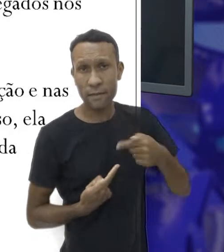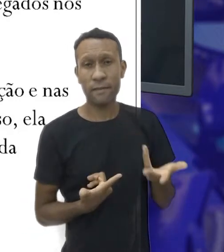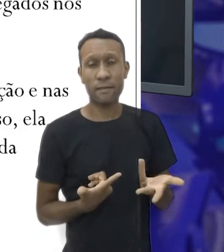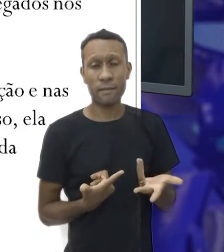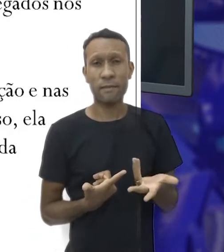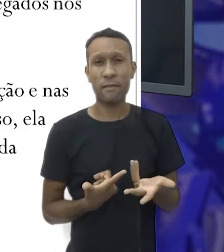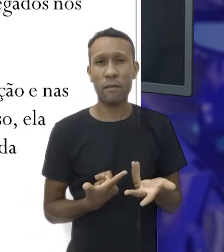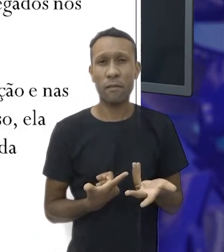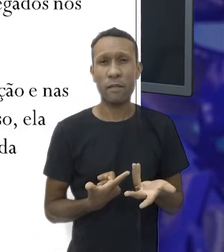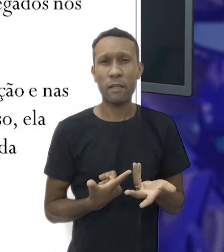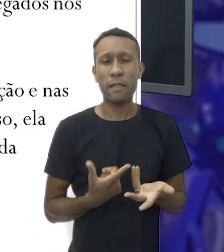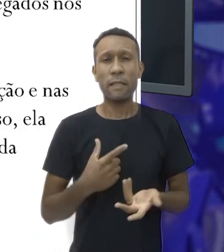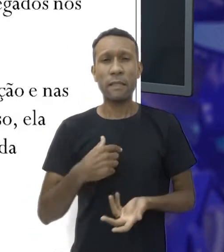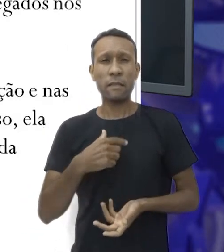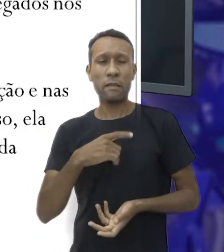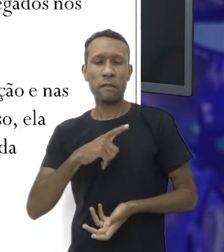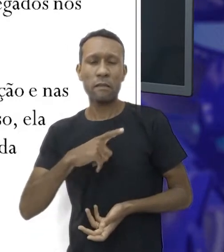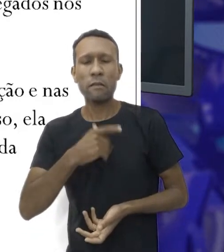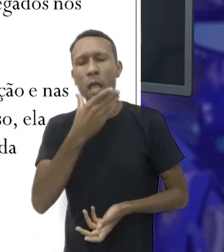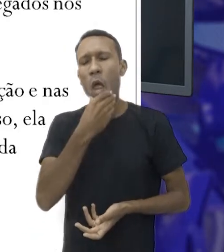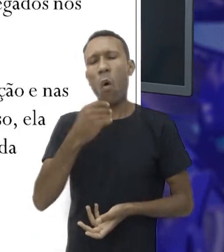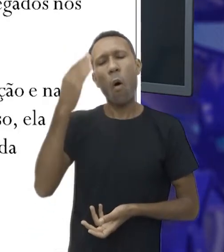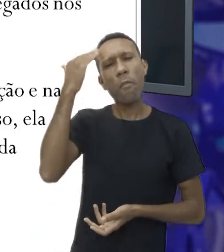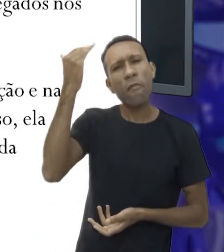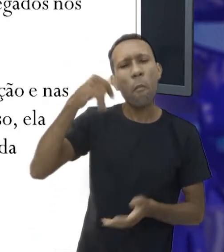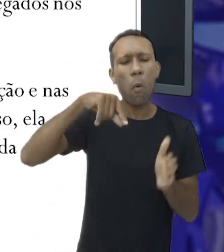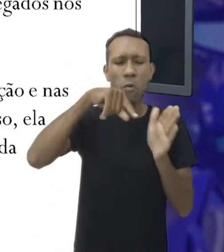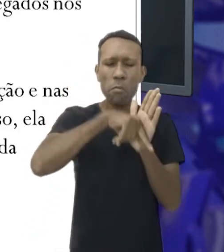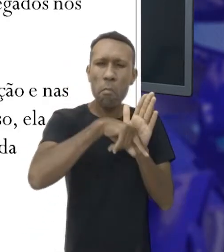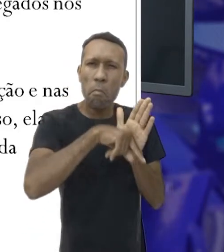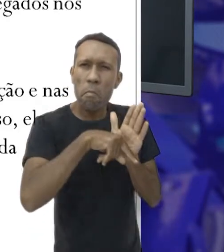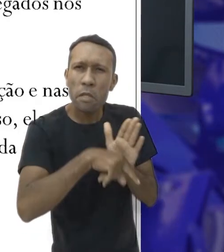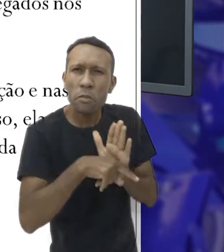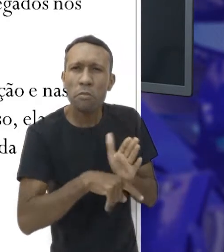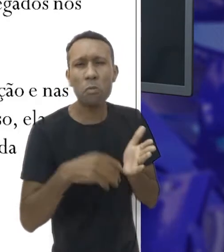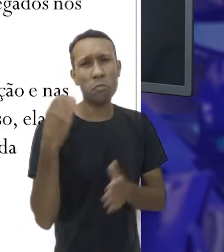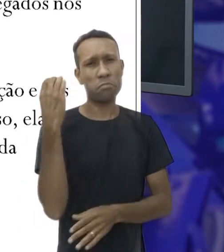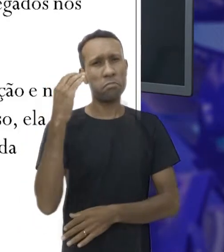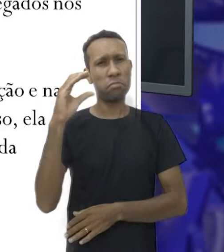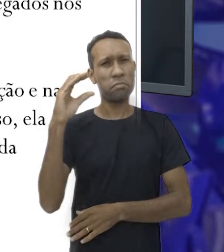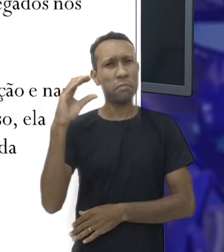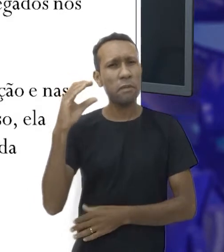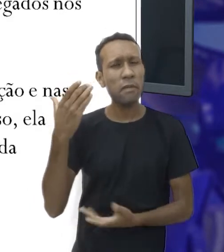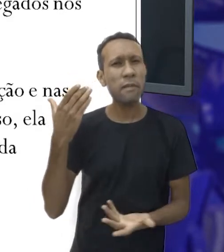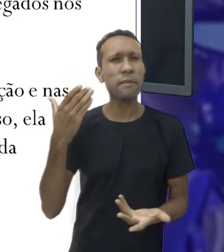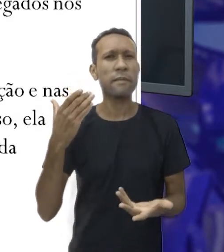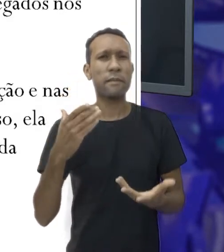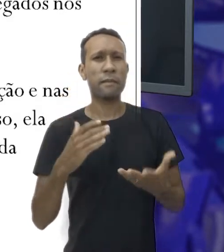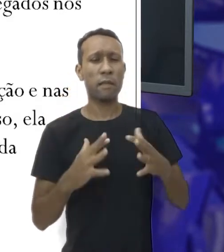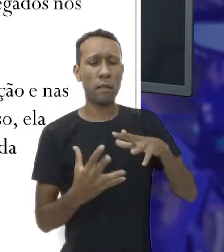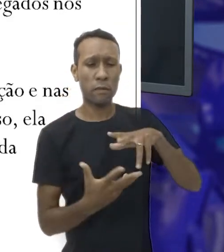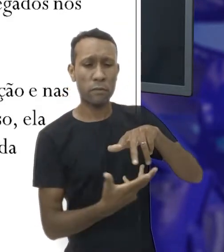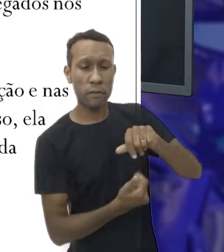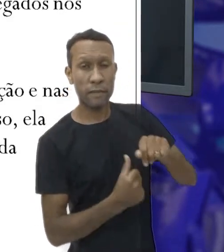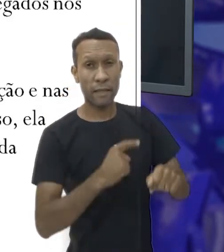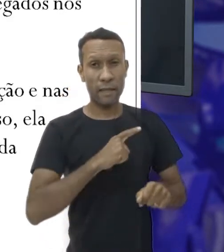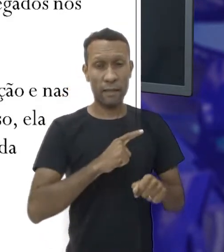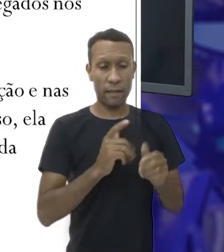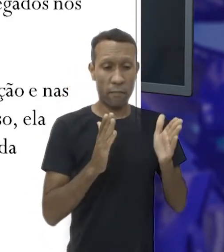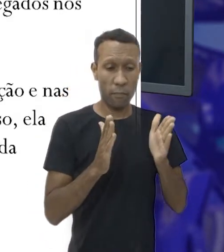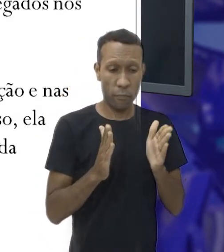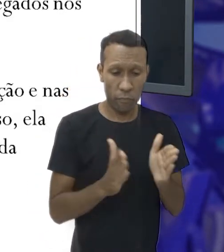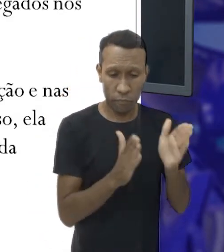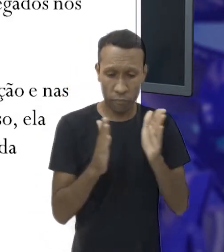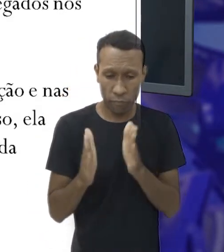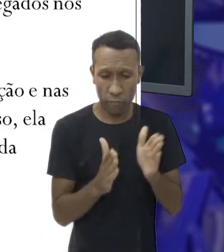acordo com os cientistas, historiadores, sociólogos, geógrafos, a globalização é dividida em 4 fases,